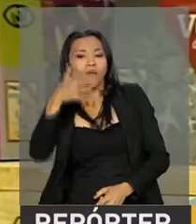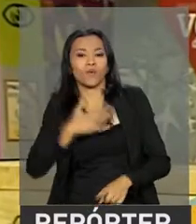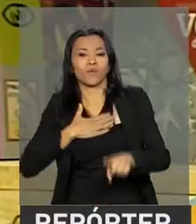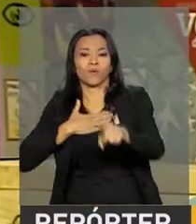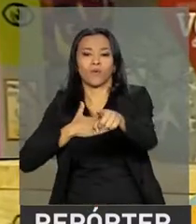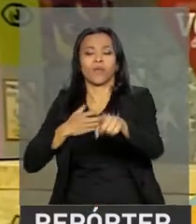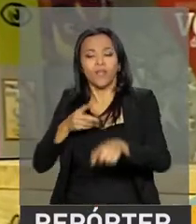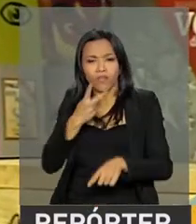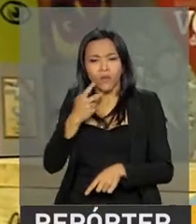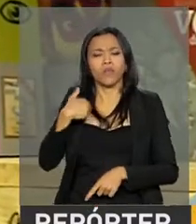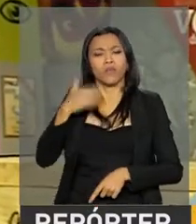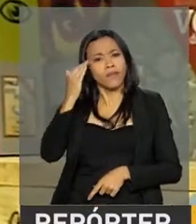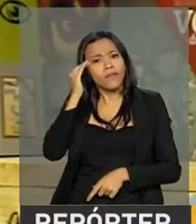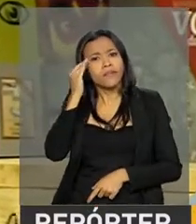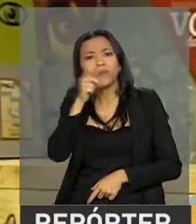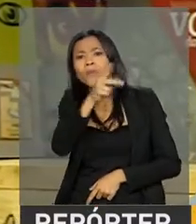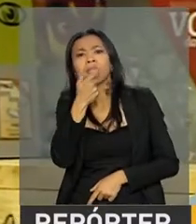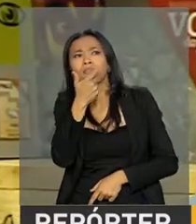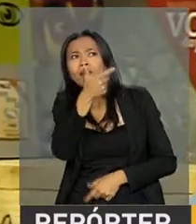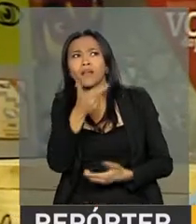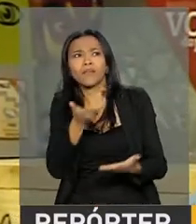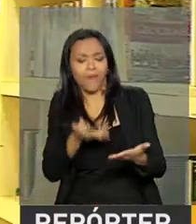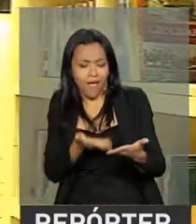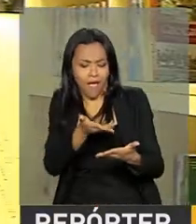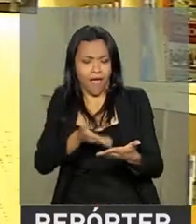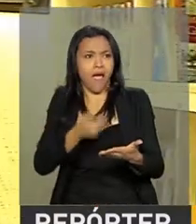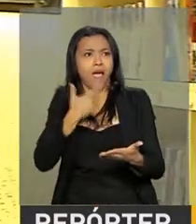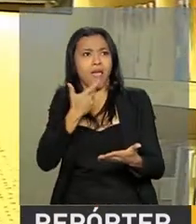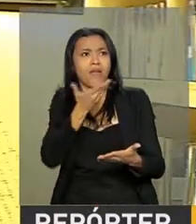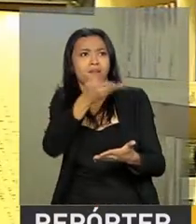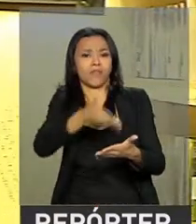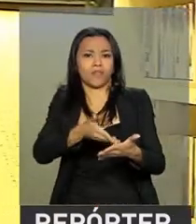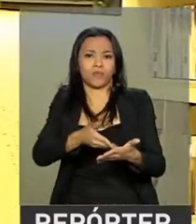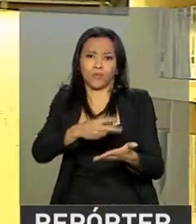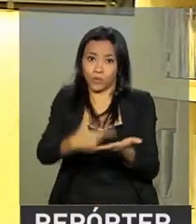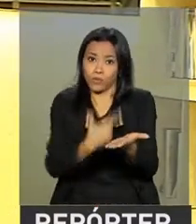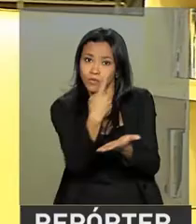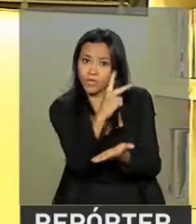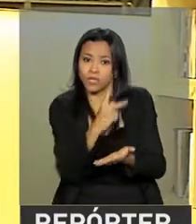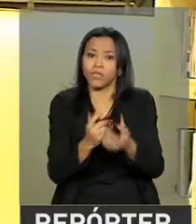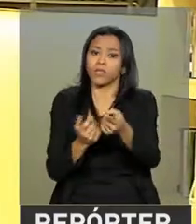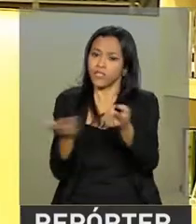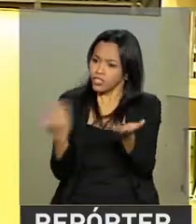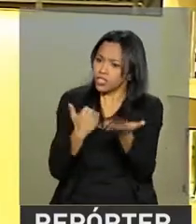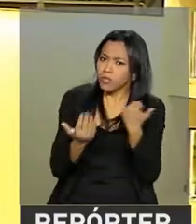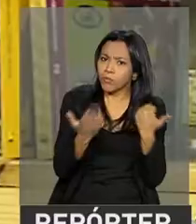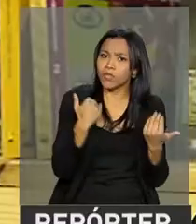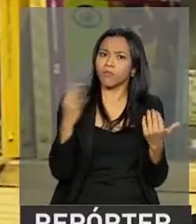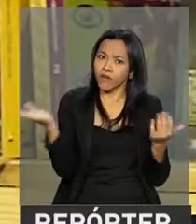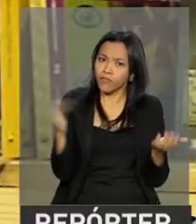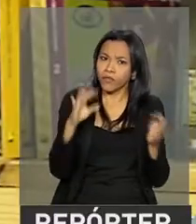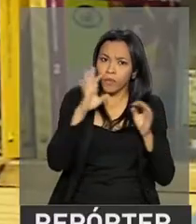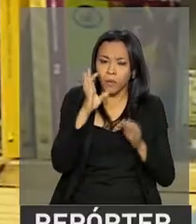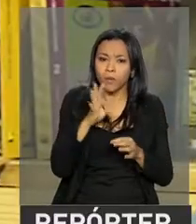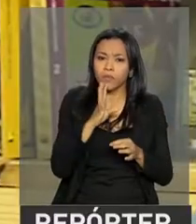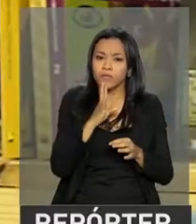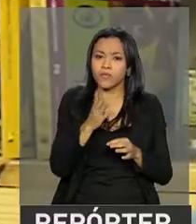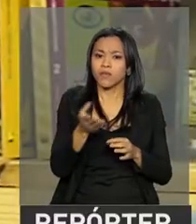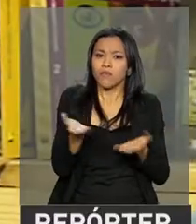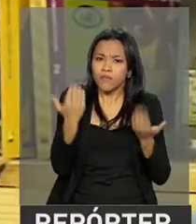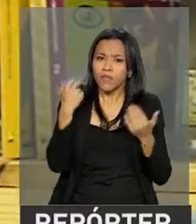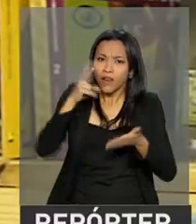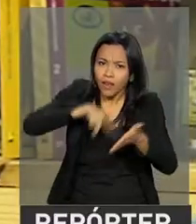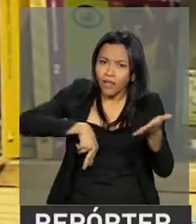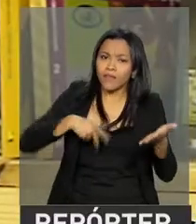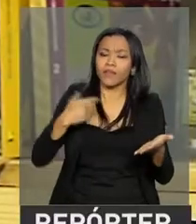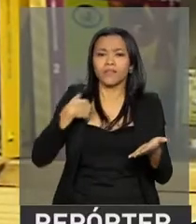consegue entender o que o autor quer dizer nos livros dele. E já quer chamar todo mundo para conhecer o stand. Eles aprenderiam a ler mais e